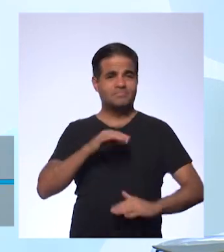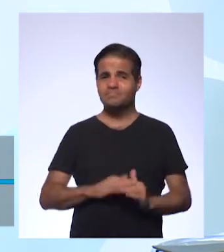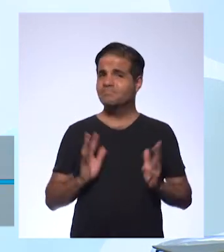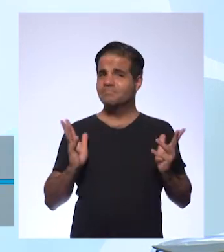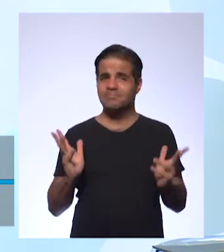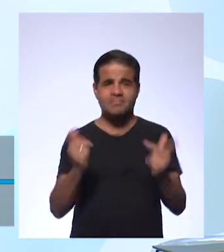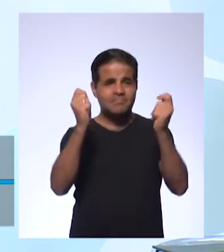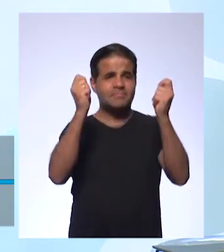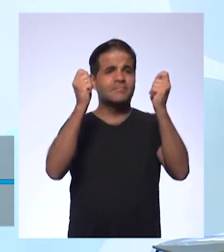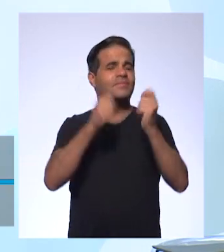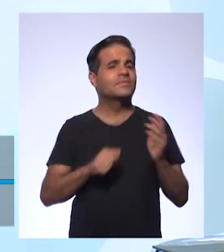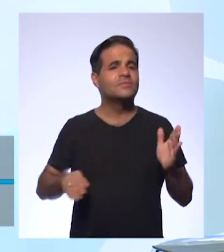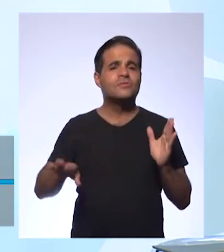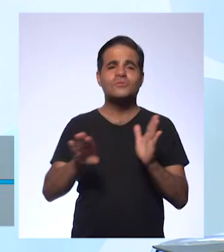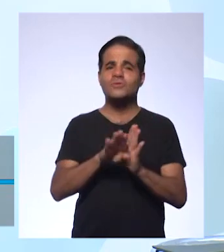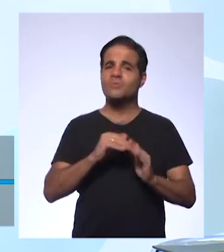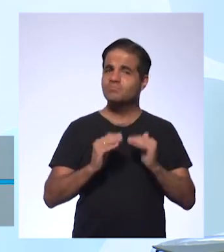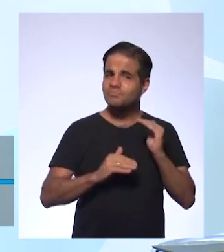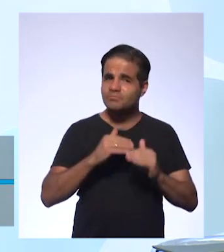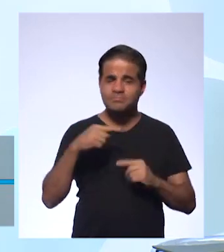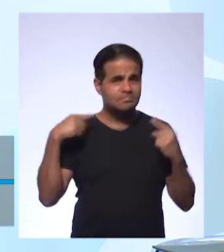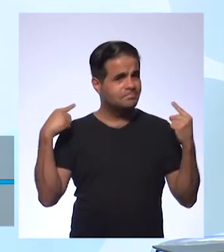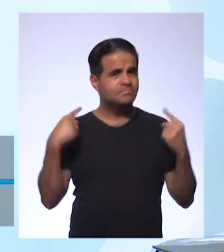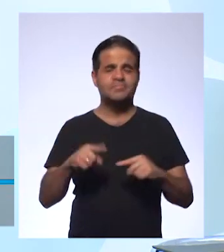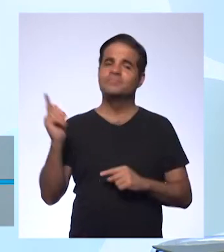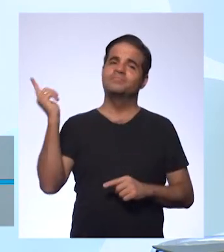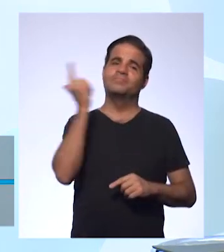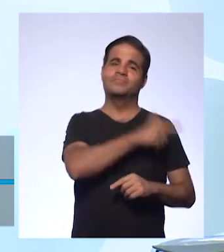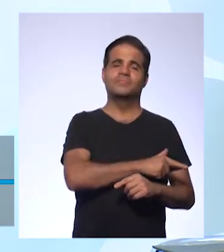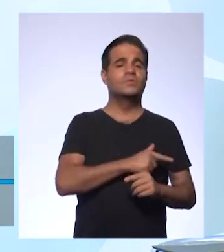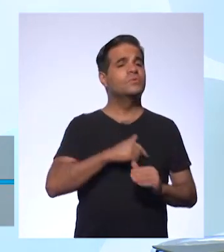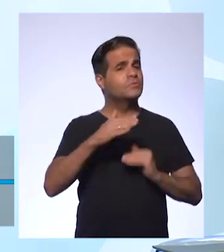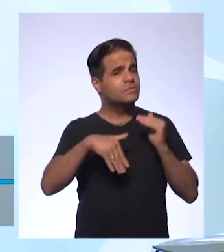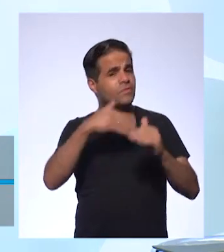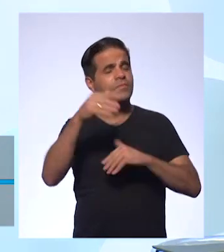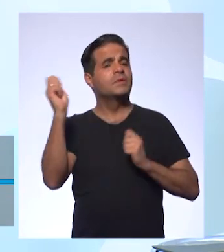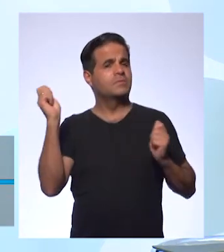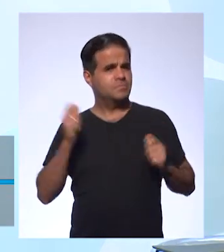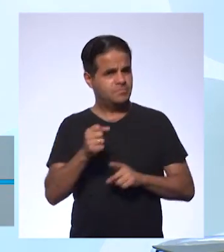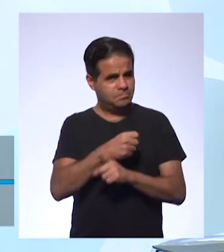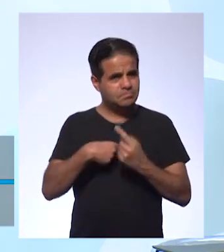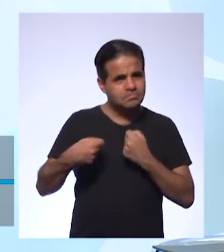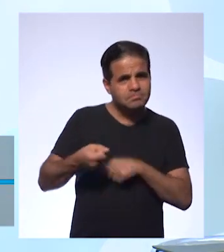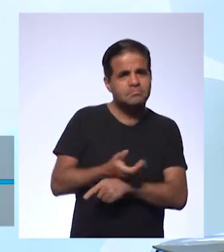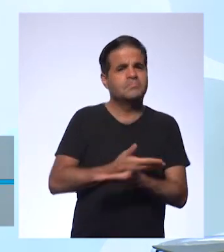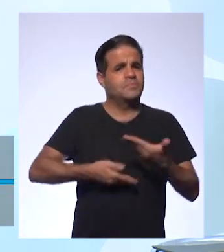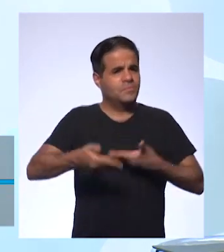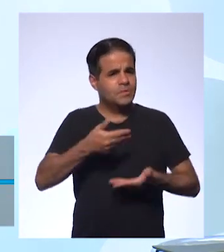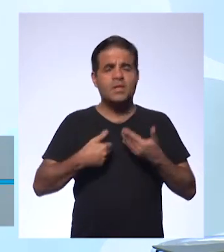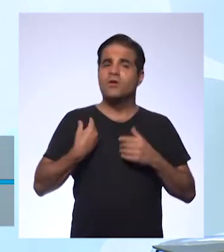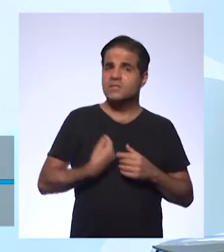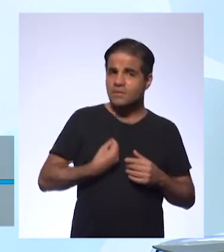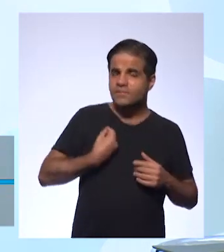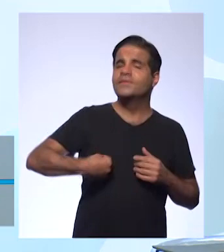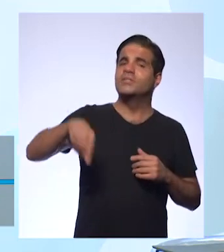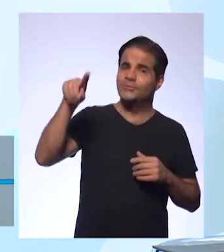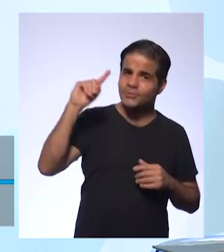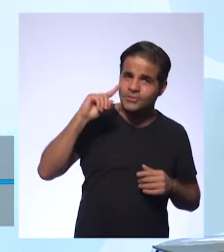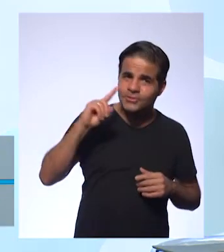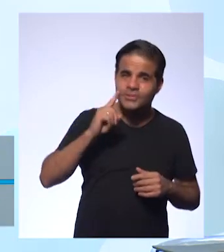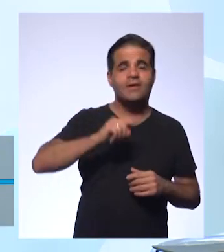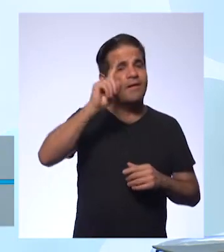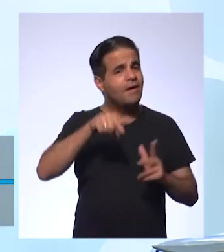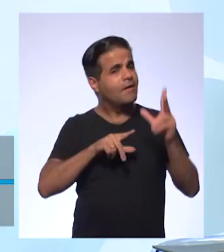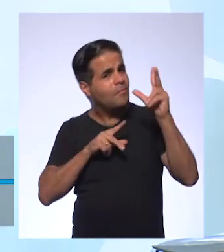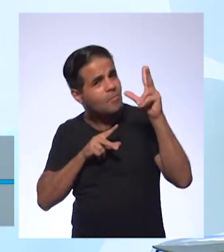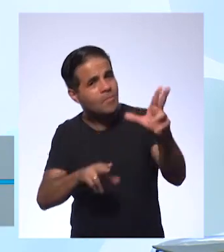aí e superou os desafios. E no desenvolvimento das competências socioemocionais na nossa vida, no nosso dia a dia, também